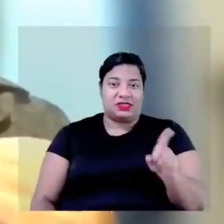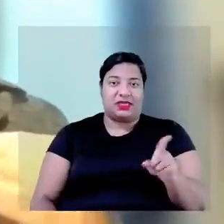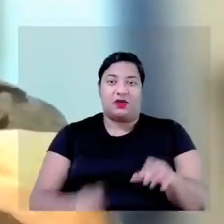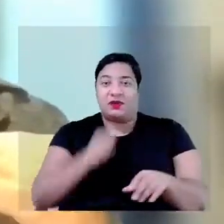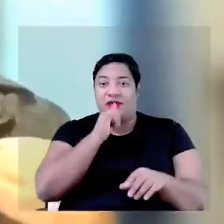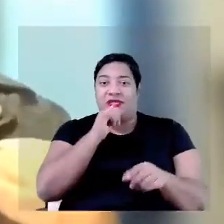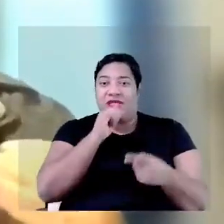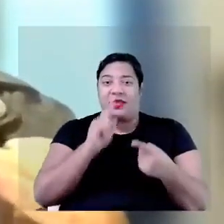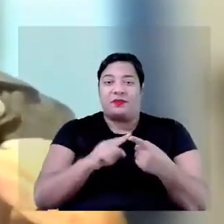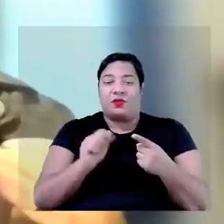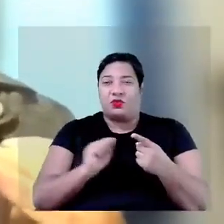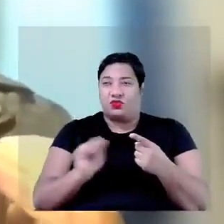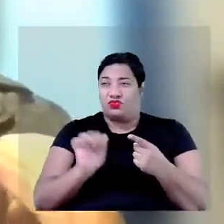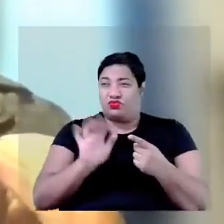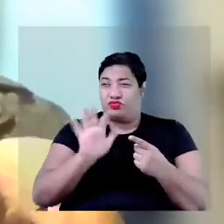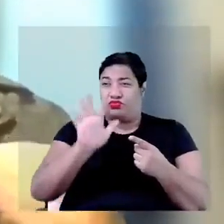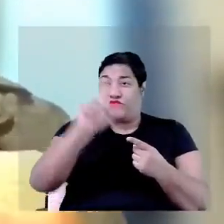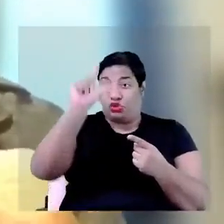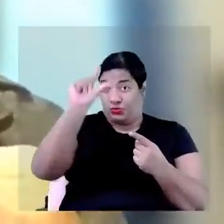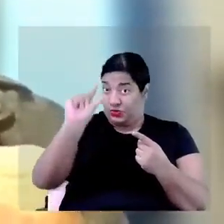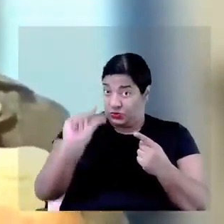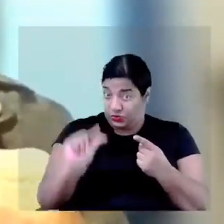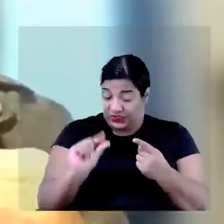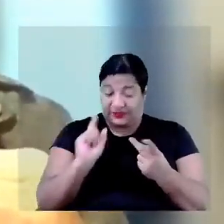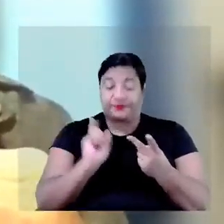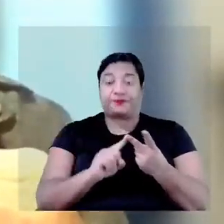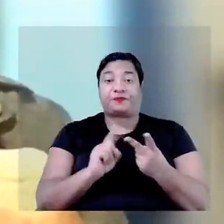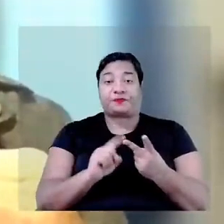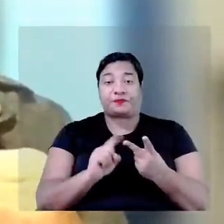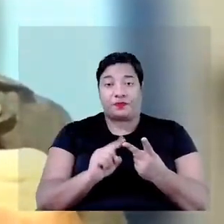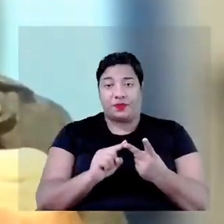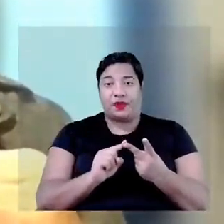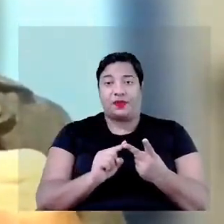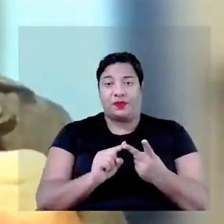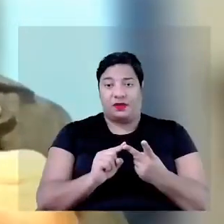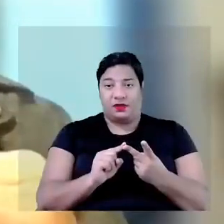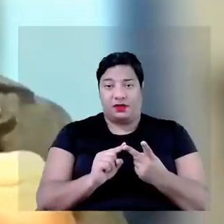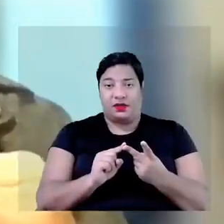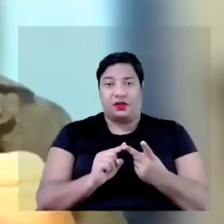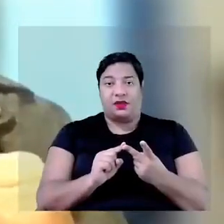gás de efeito estufa, a questão da